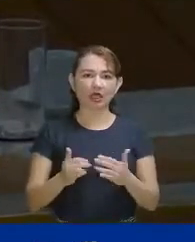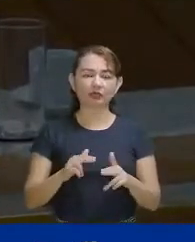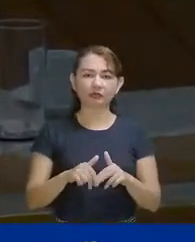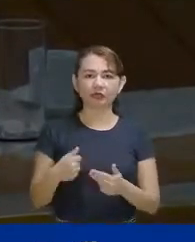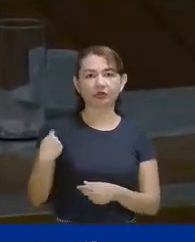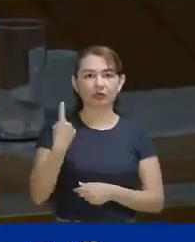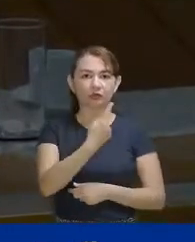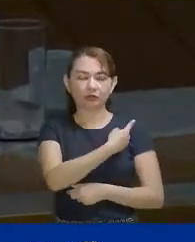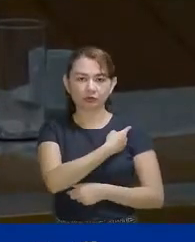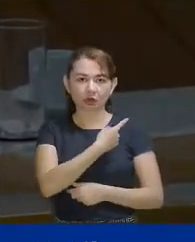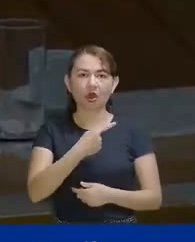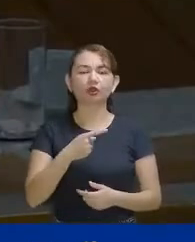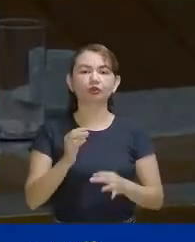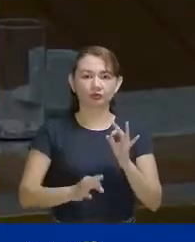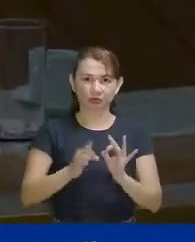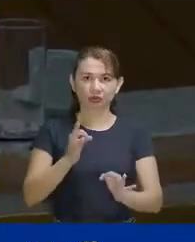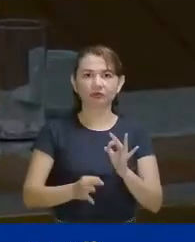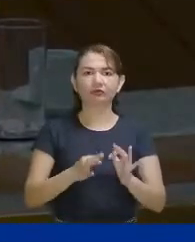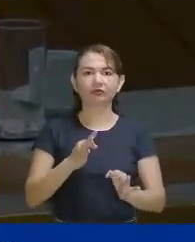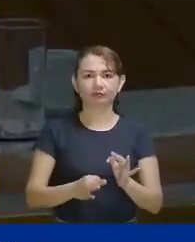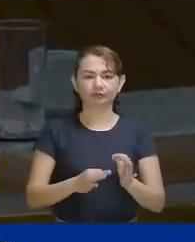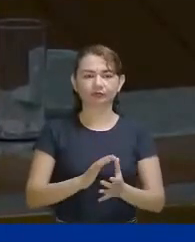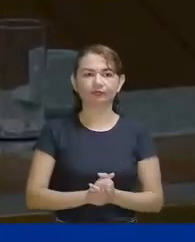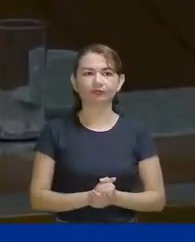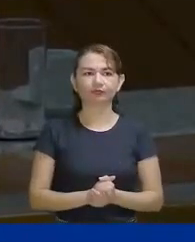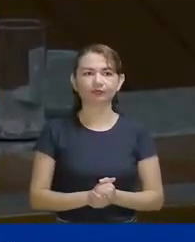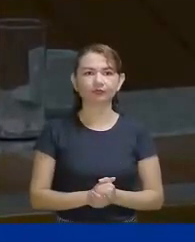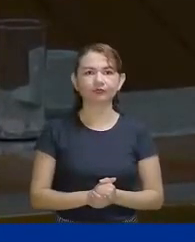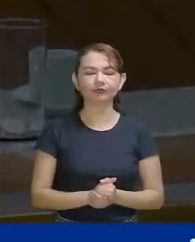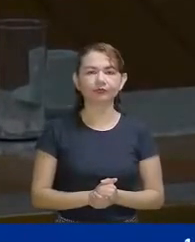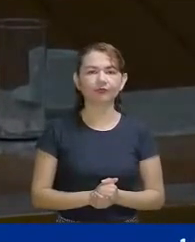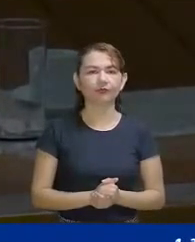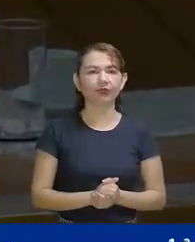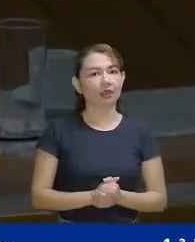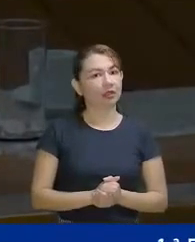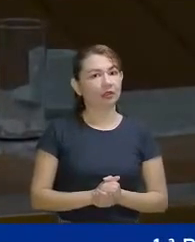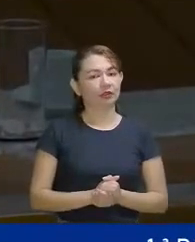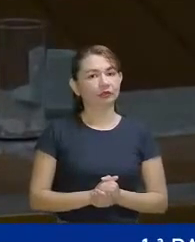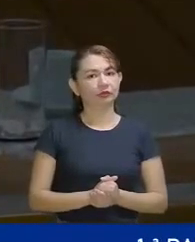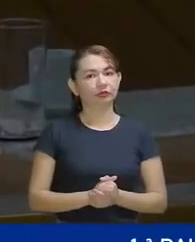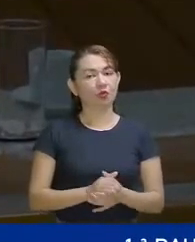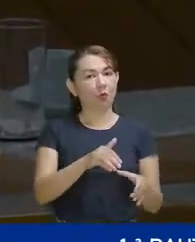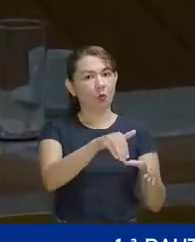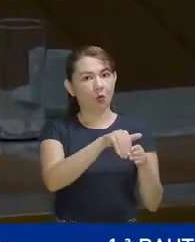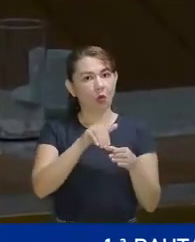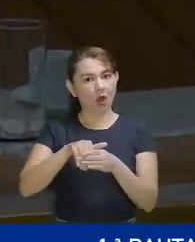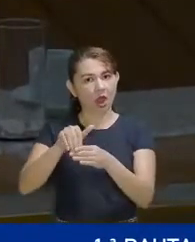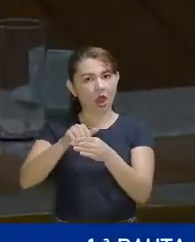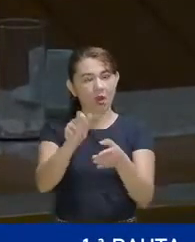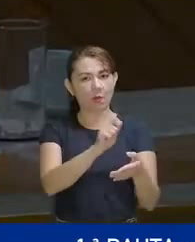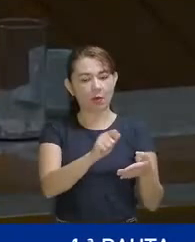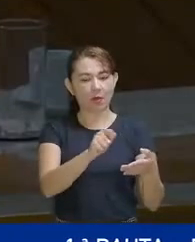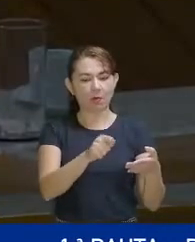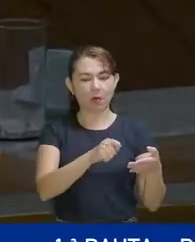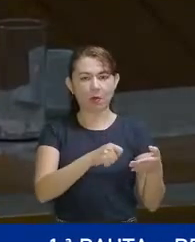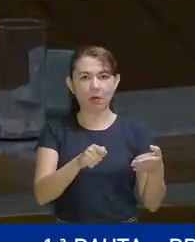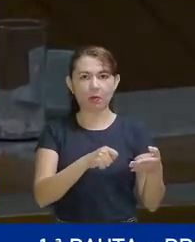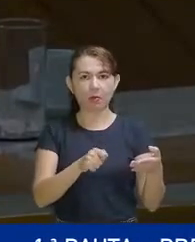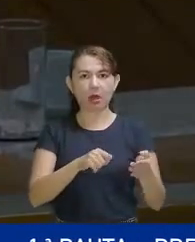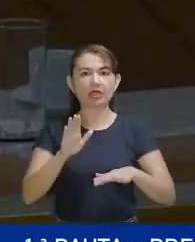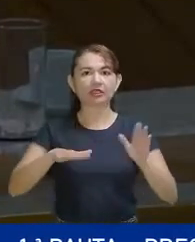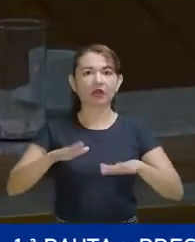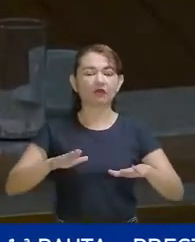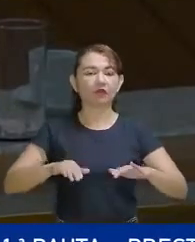casos que nós temos enfrentado, talvez, na hora de fazer a lavratura do acórdão, pode não ter